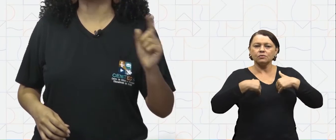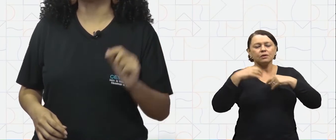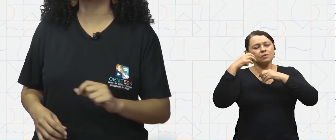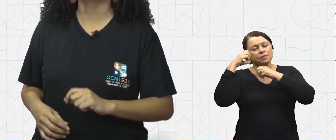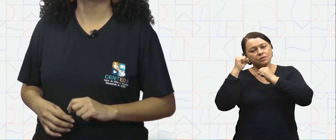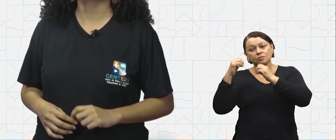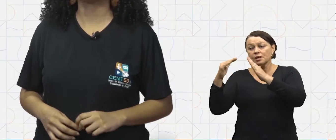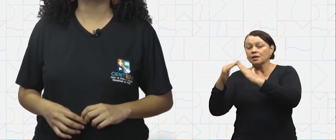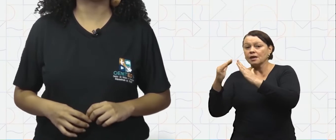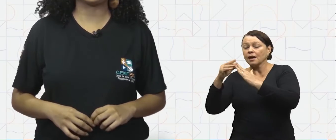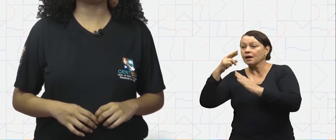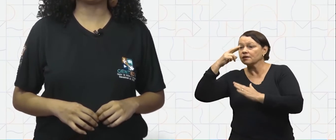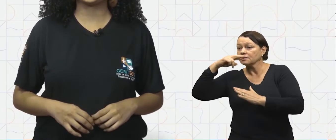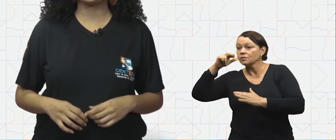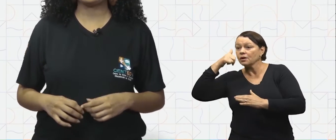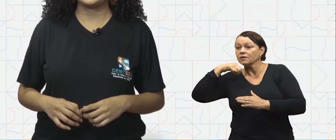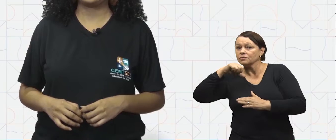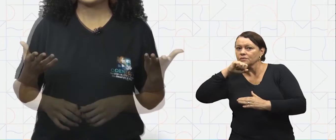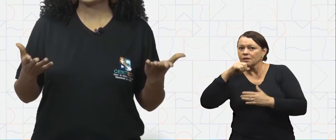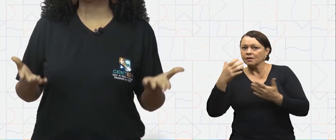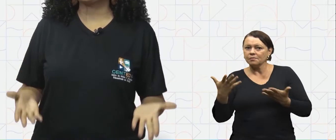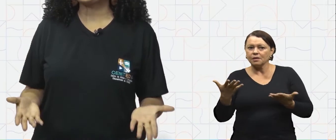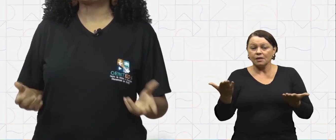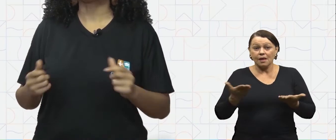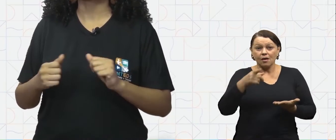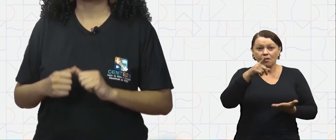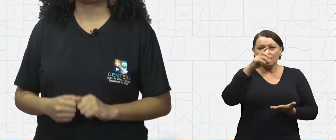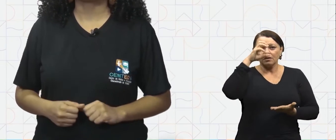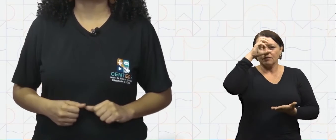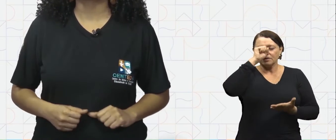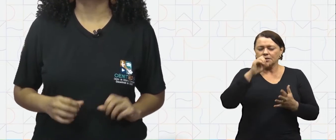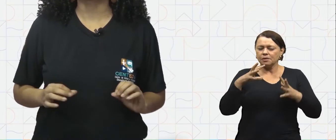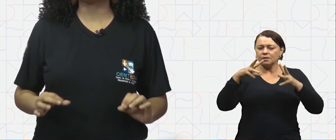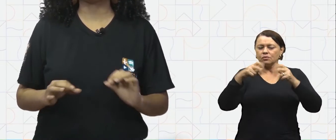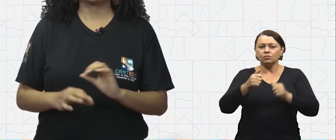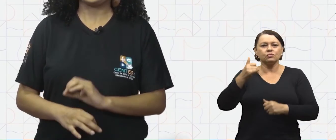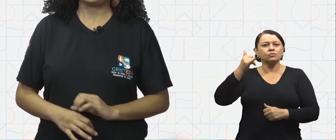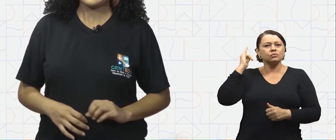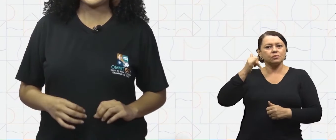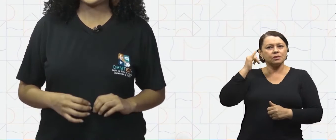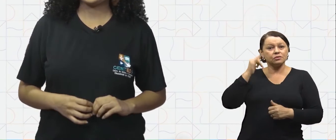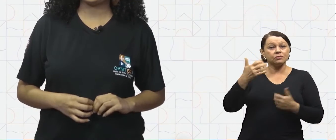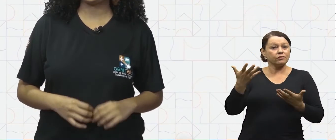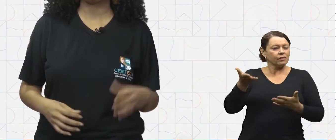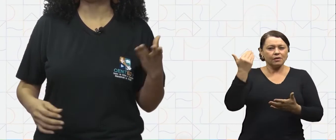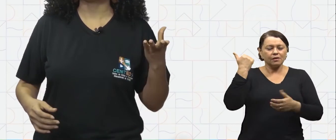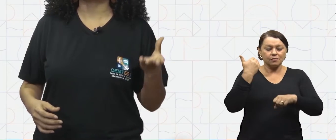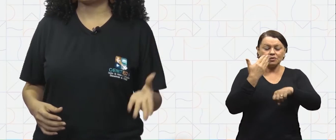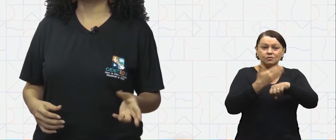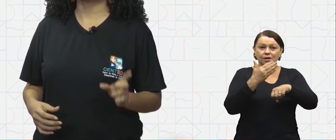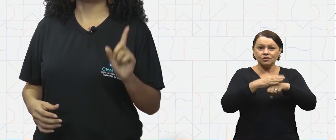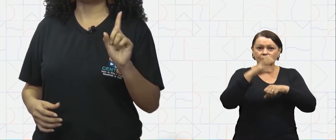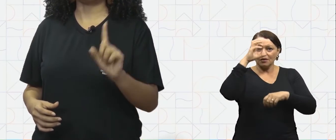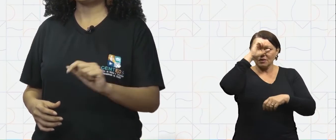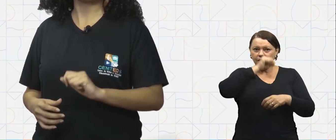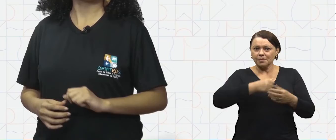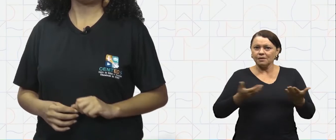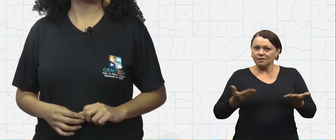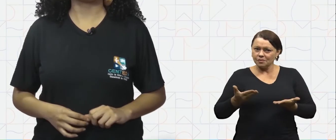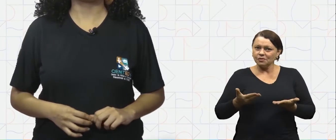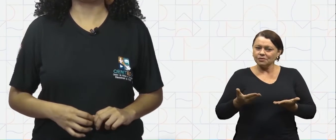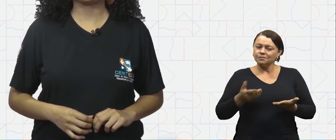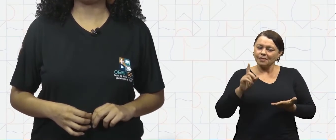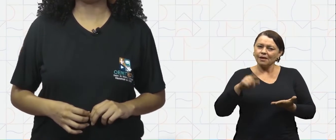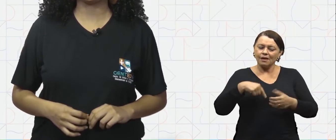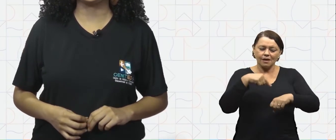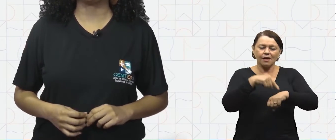estábulo e onde o ratinho morava com sua mãe. Agora que você aprendeu tudo sobre narrativas, que tal você exercitar